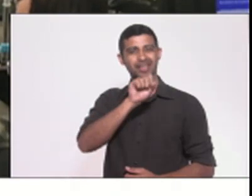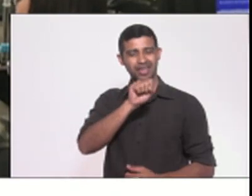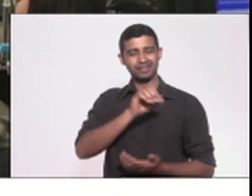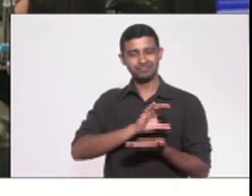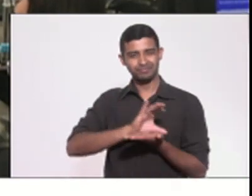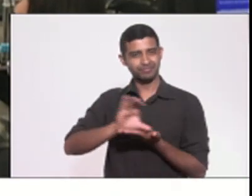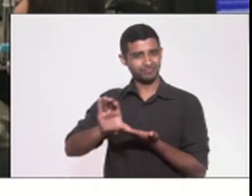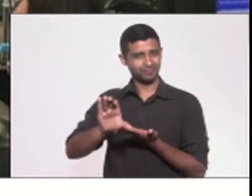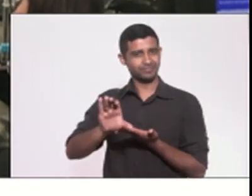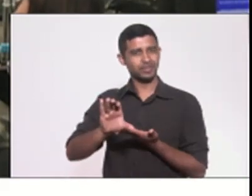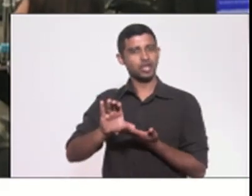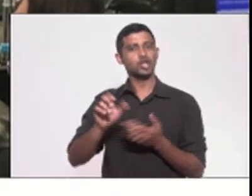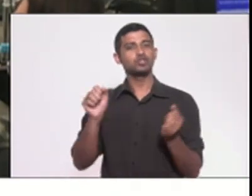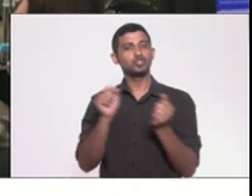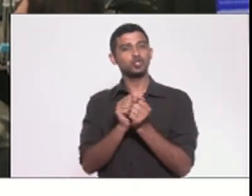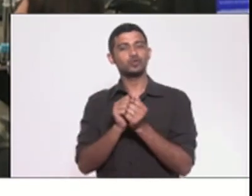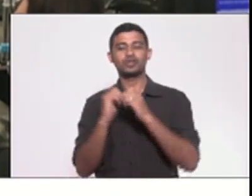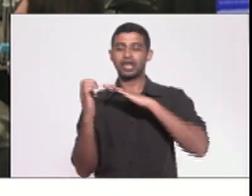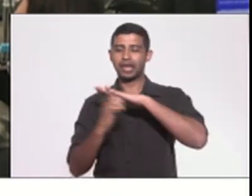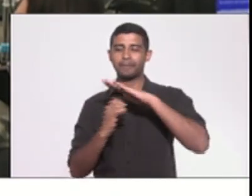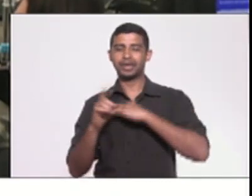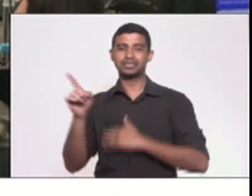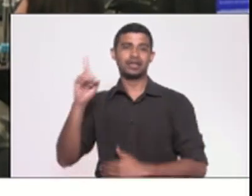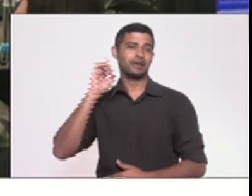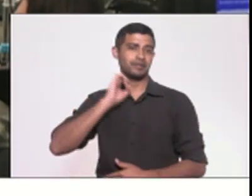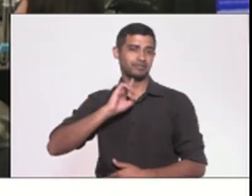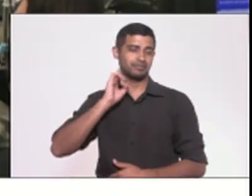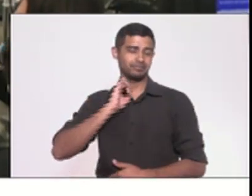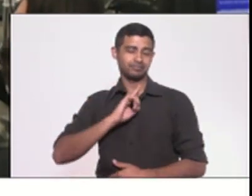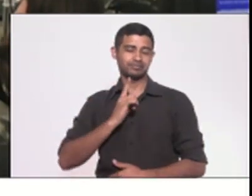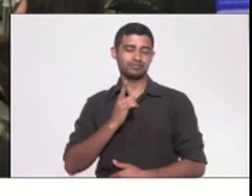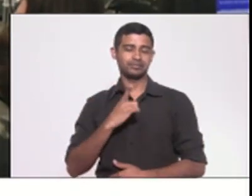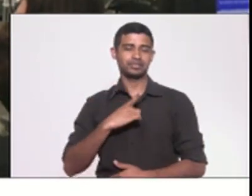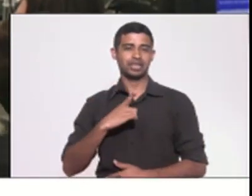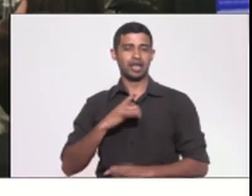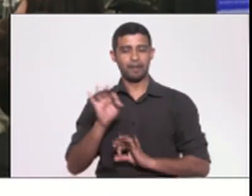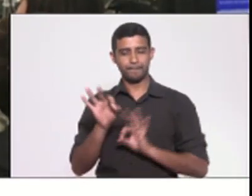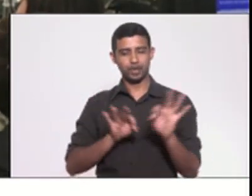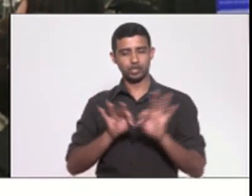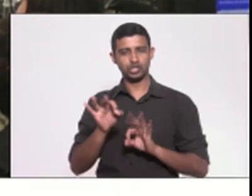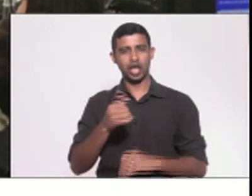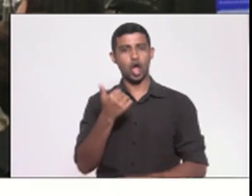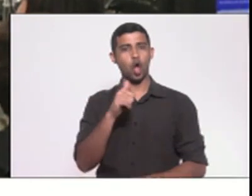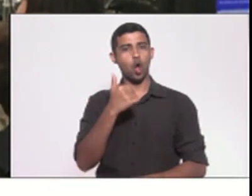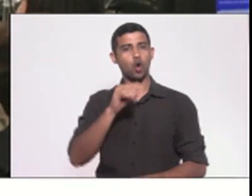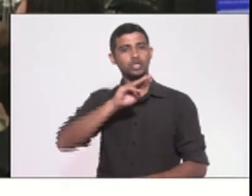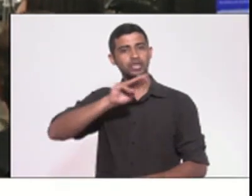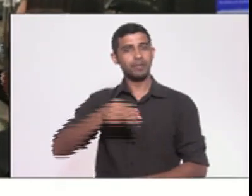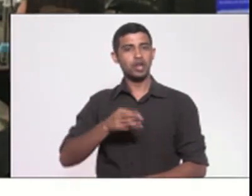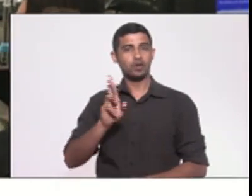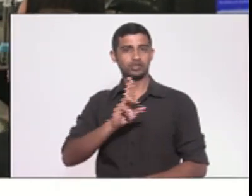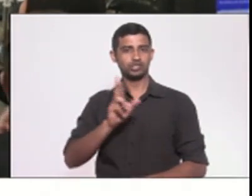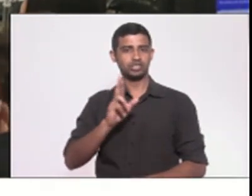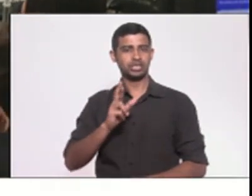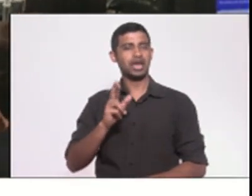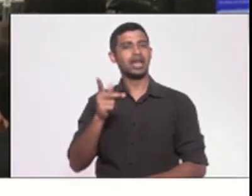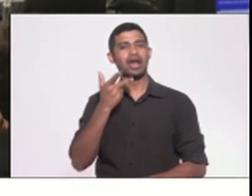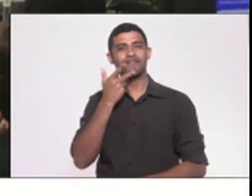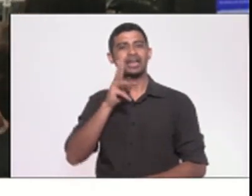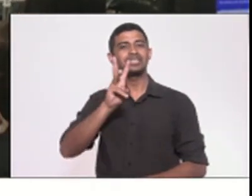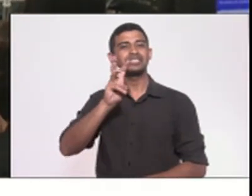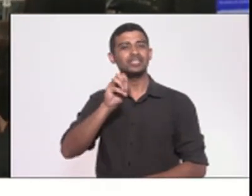junto com uma empresa de Minas Gerais, um projeto de 11 milhões de reais para tratar 50 toneladas